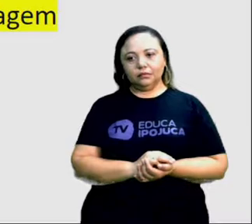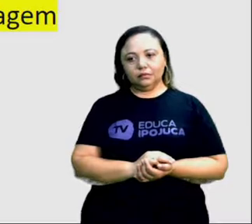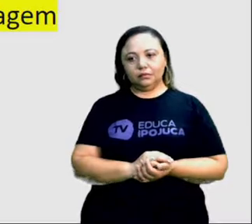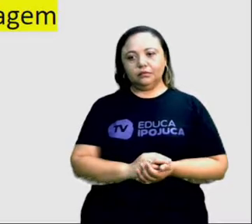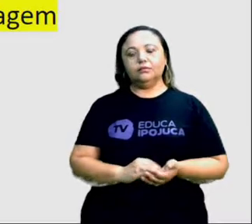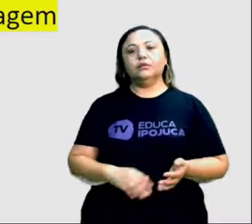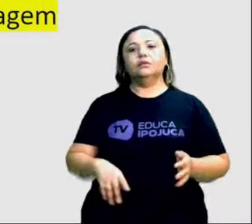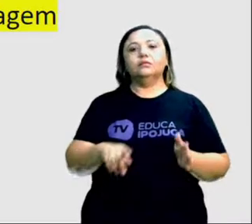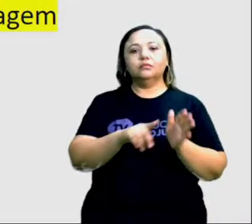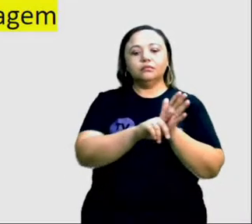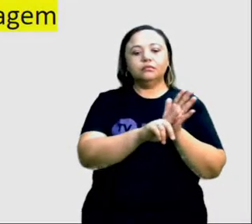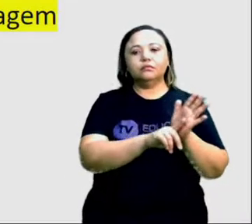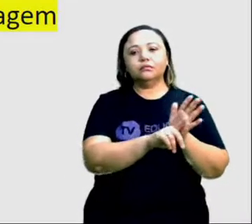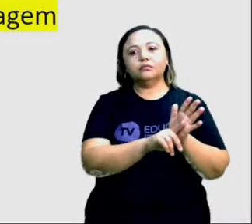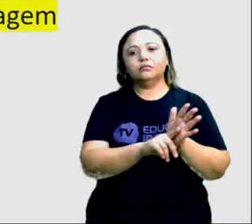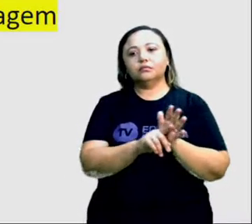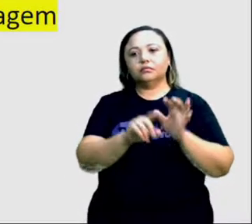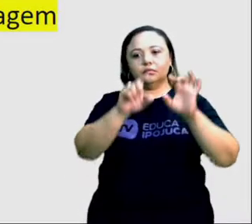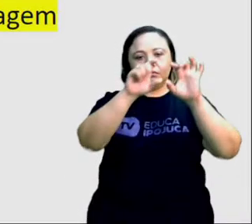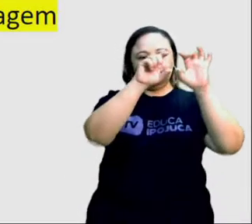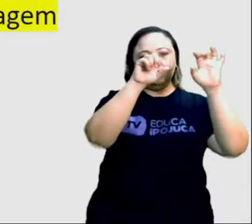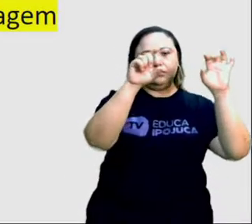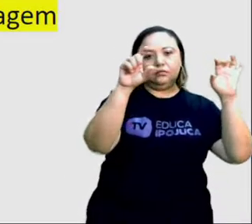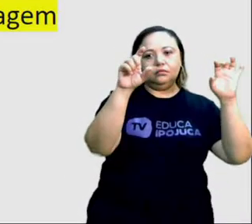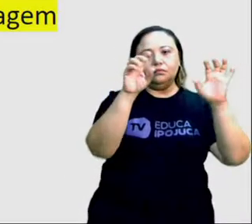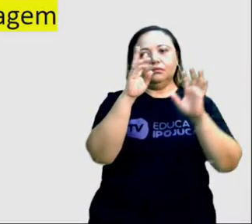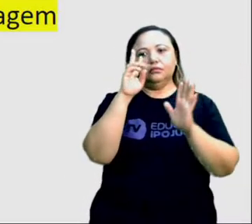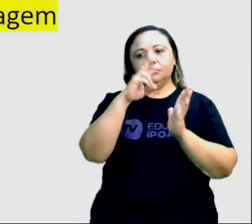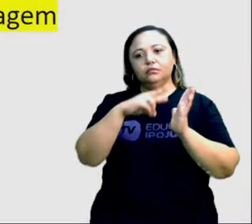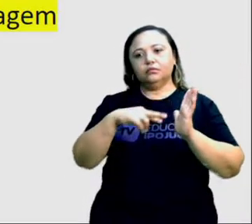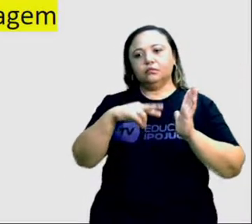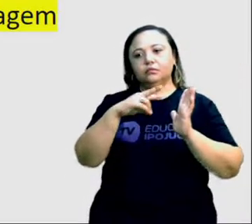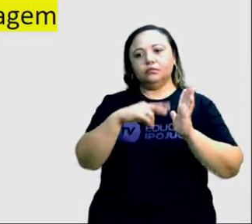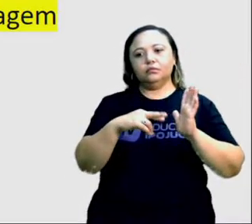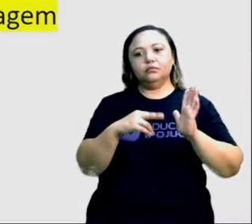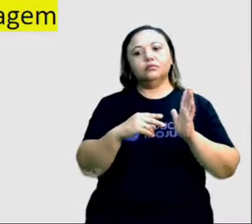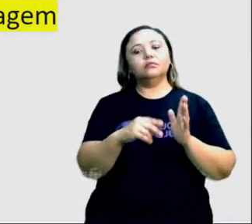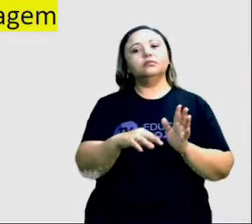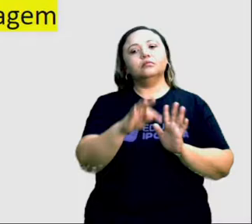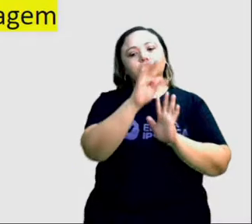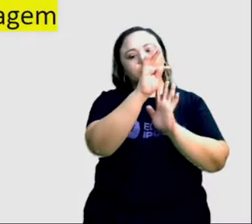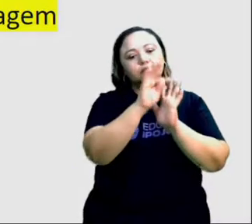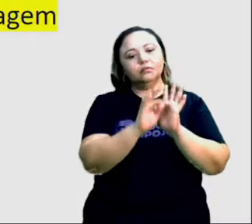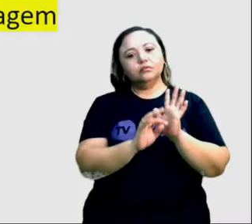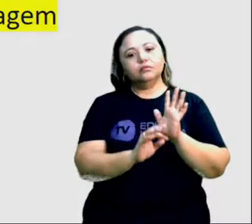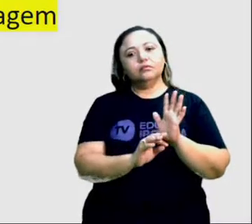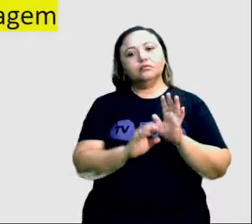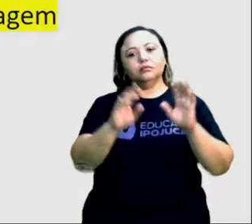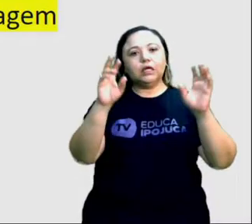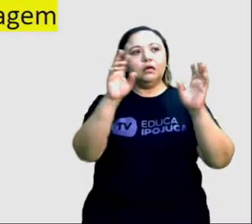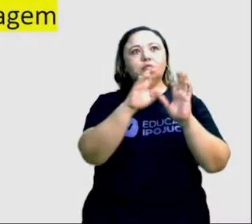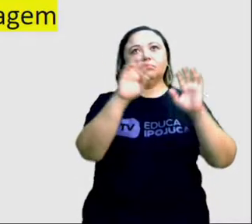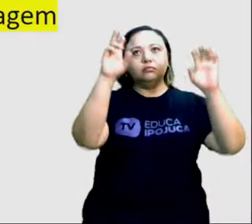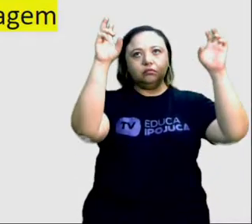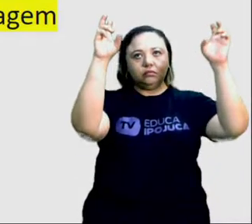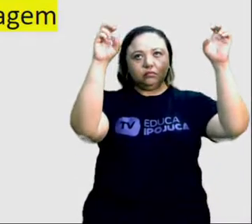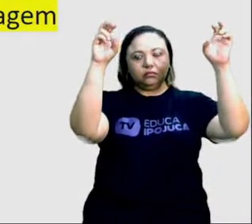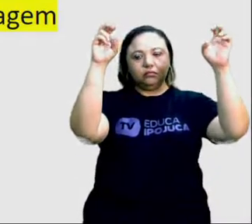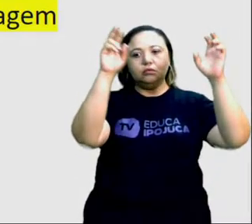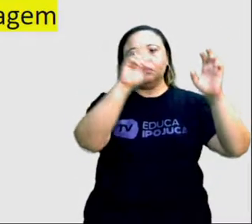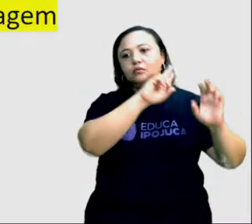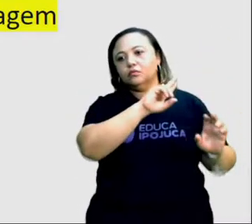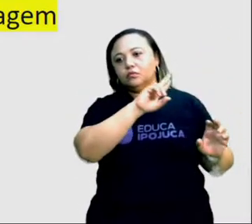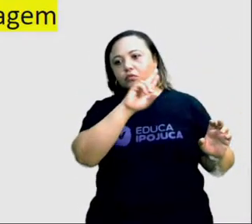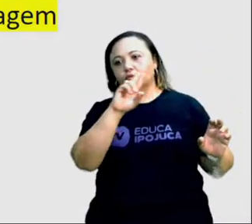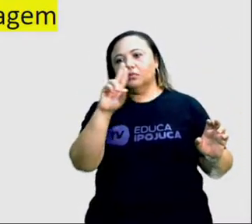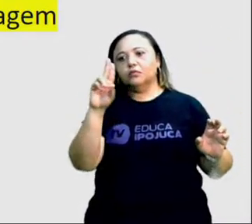Vamos analisar um pouco mais esse trecho que a gente lê. Então a gente viu que o título, que é aquele nome do